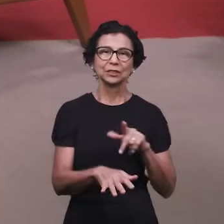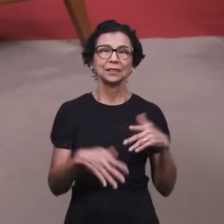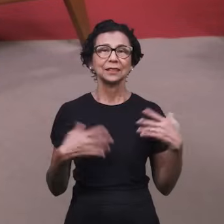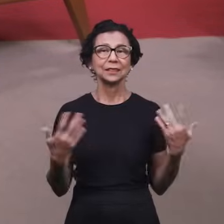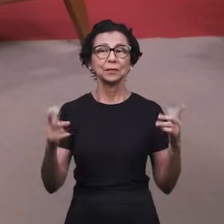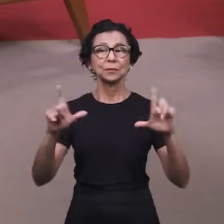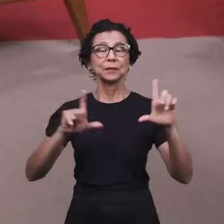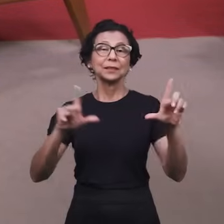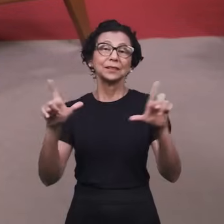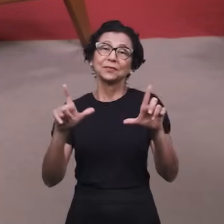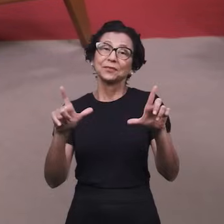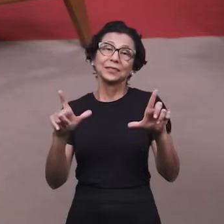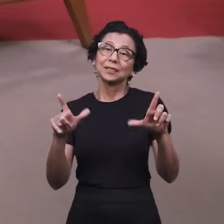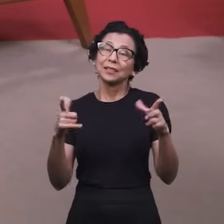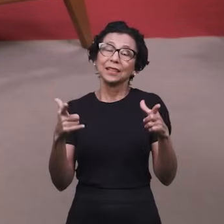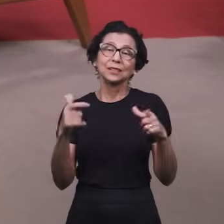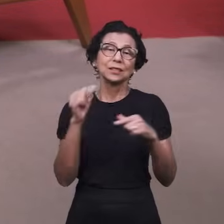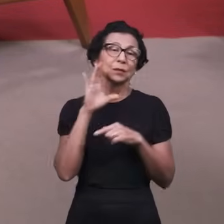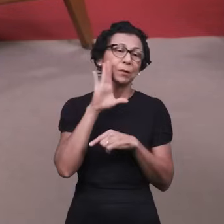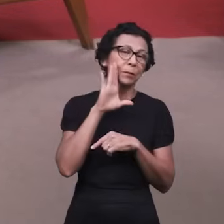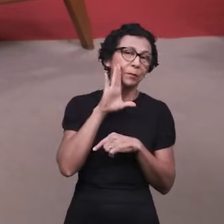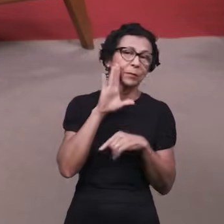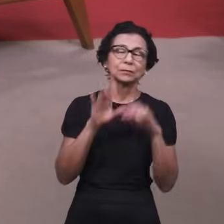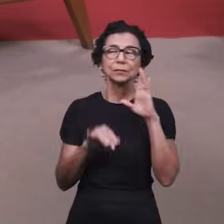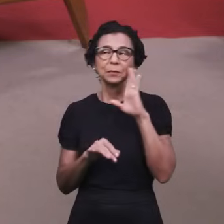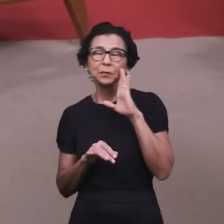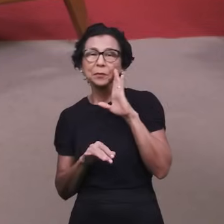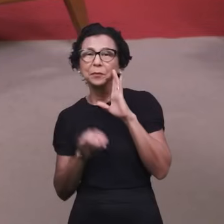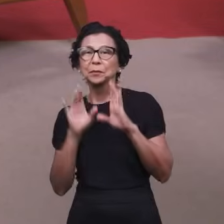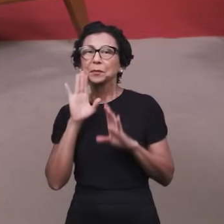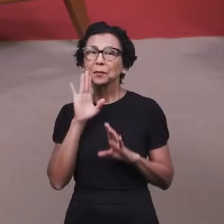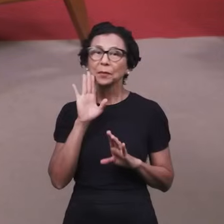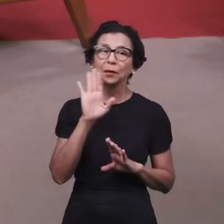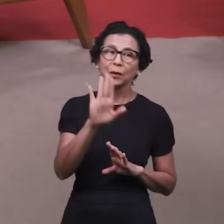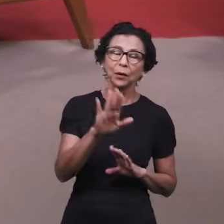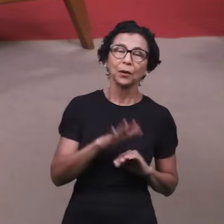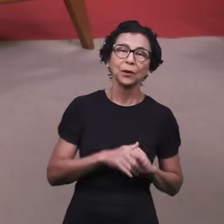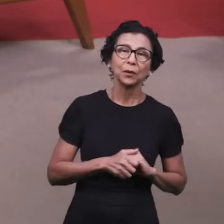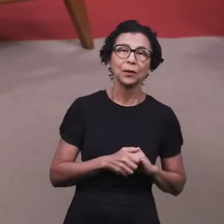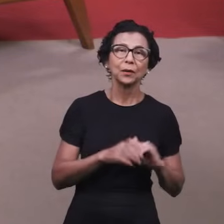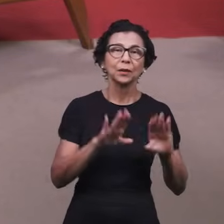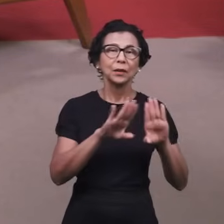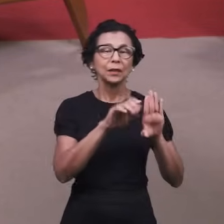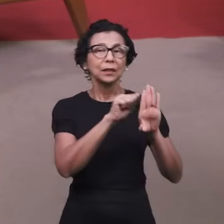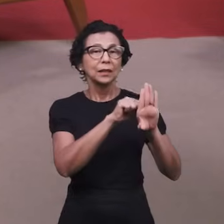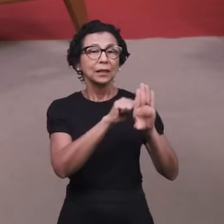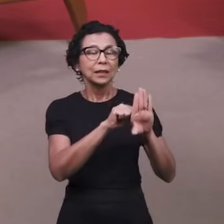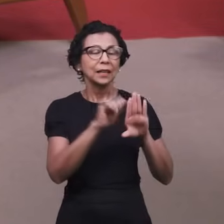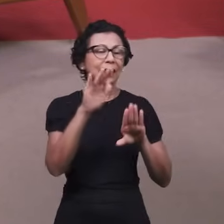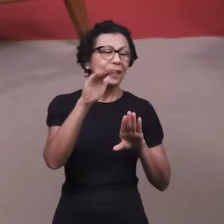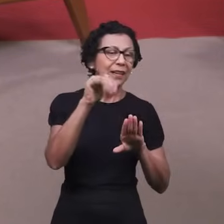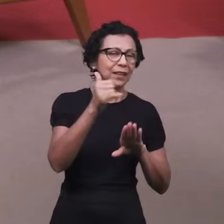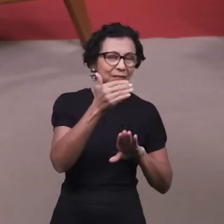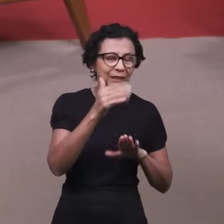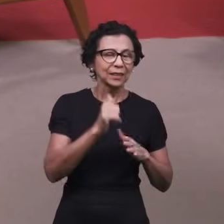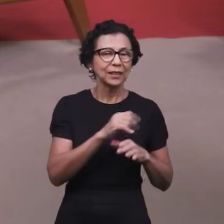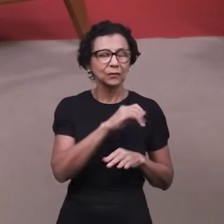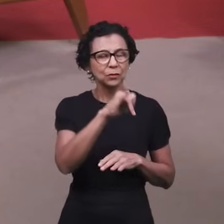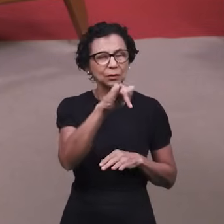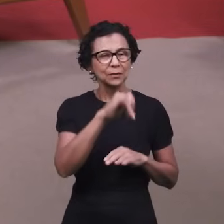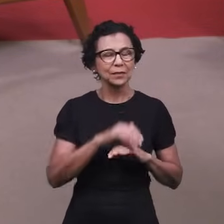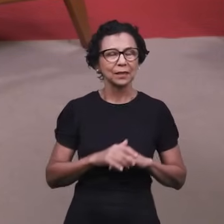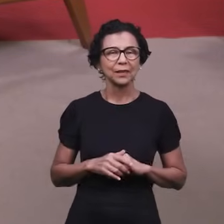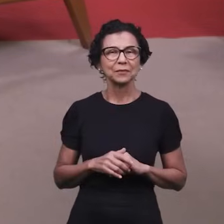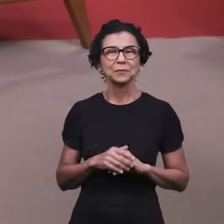Da televisão não, o bom é a gente comentar com os vizinhos, eu coloquei esse sistema aqui, tem vários canais abertos, um deles é o canal da Igreja de